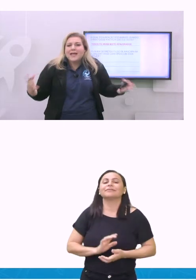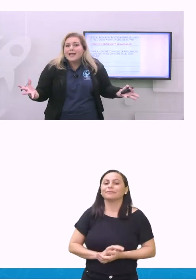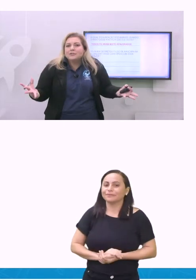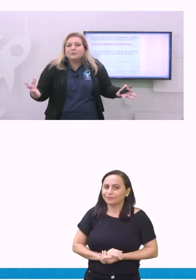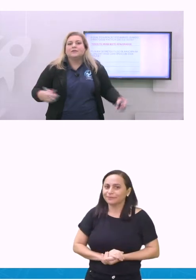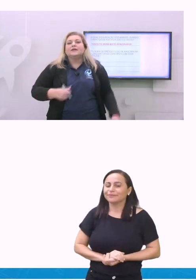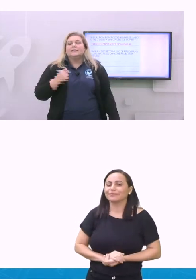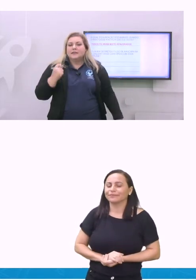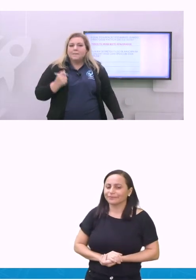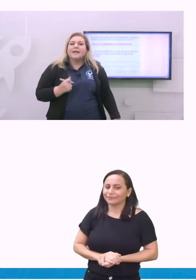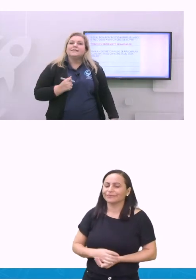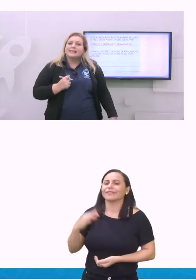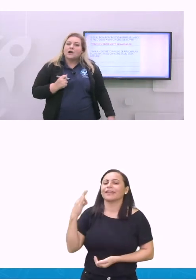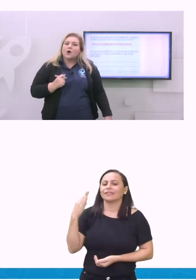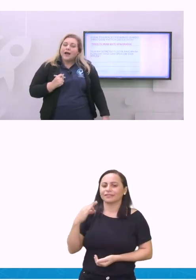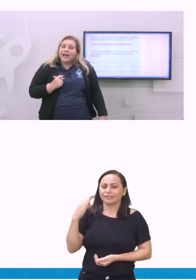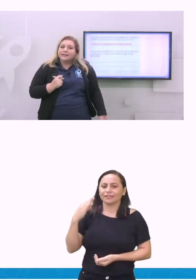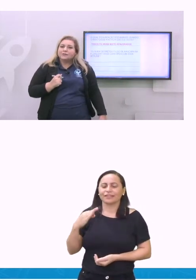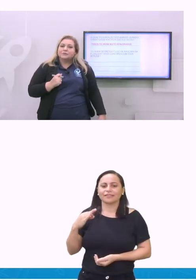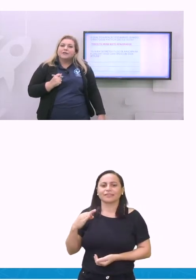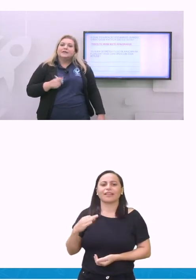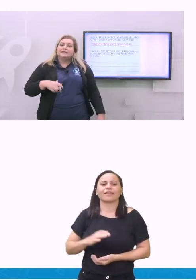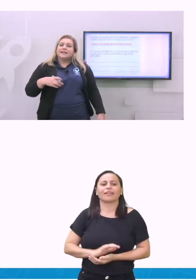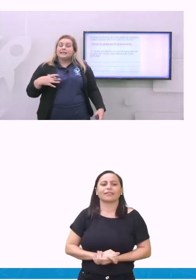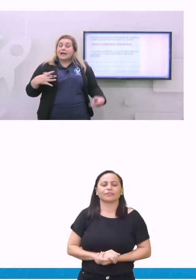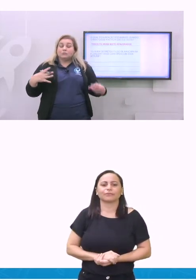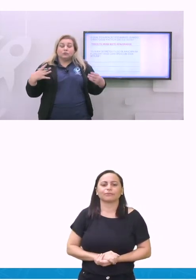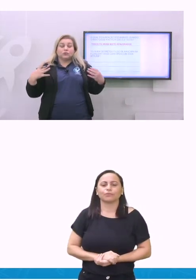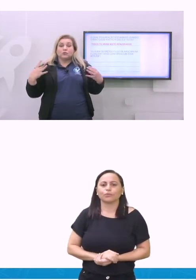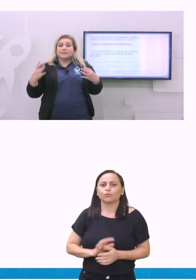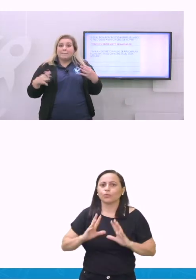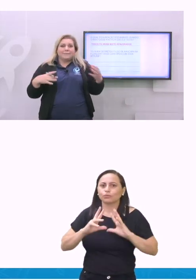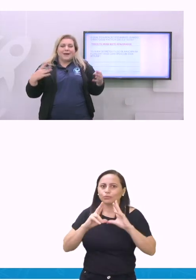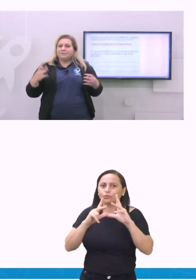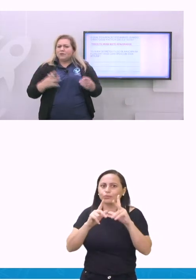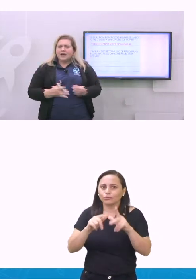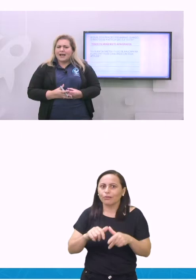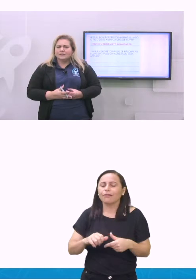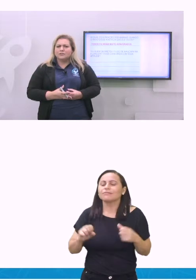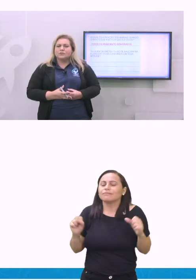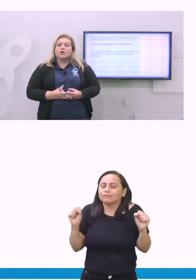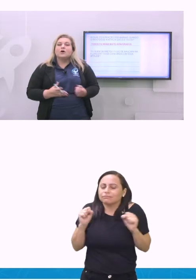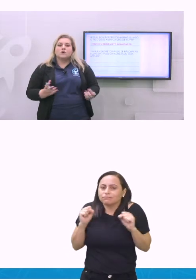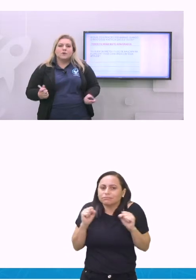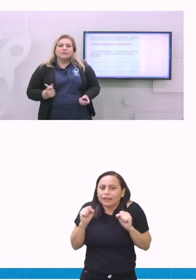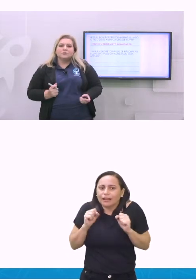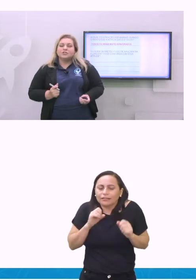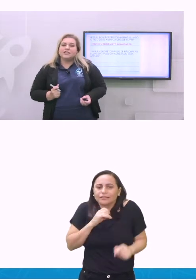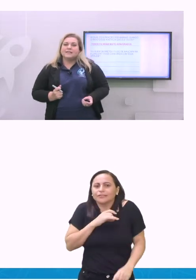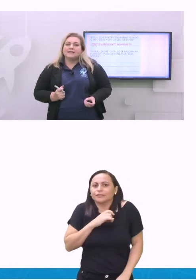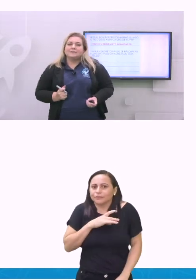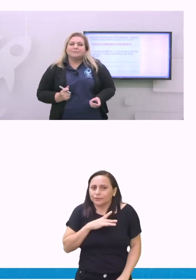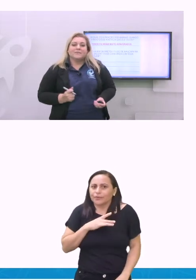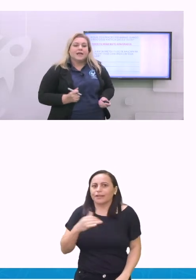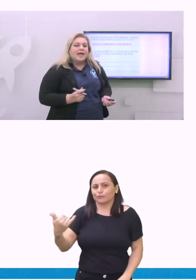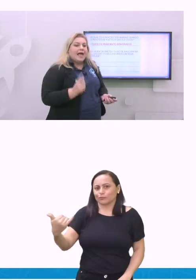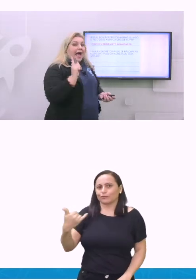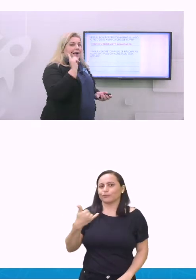muito medo. Também está correto, né? Eles ficaram todos apavorados com a